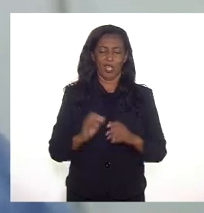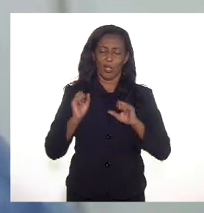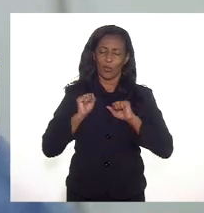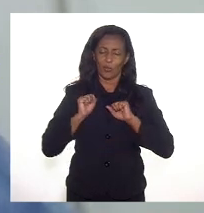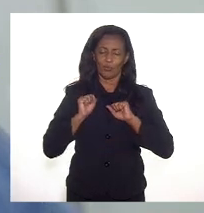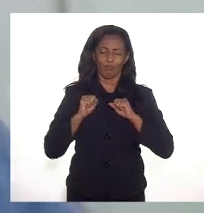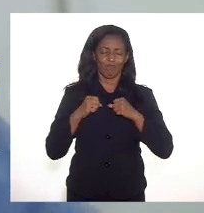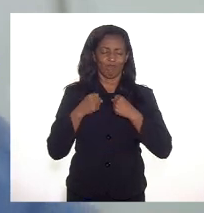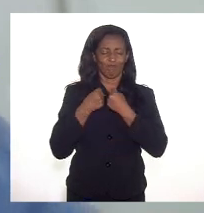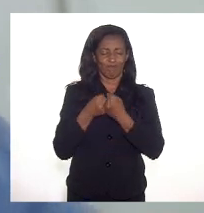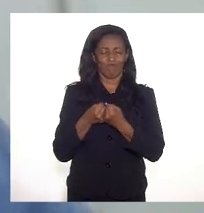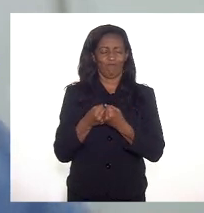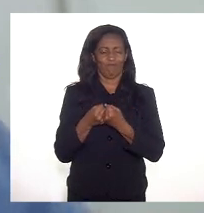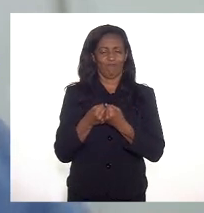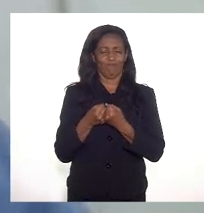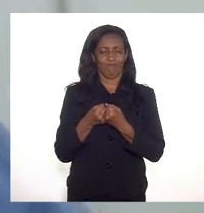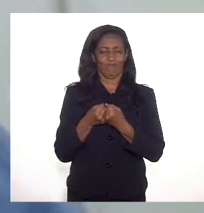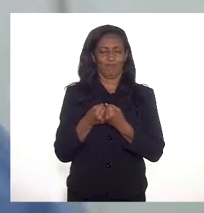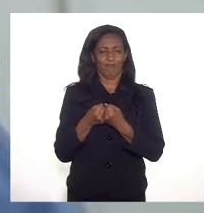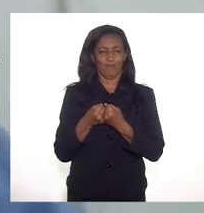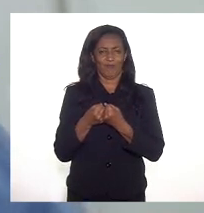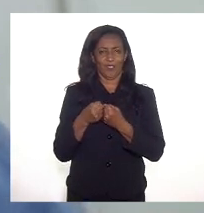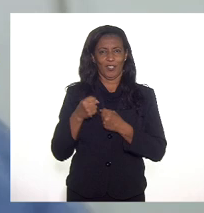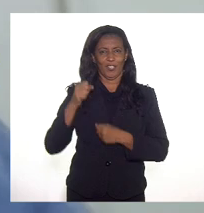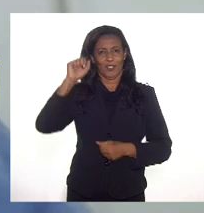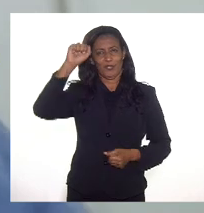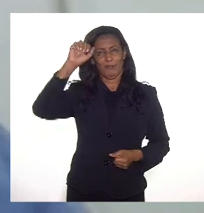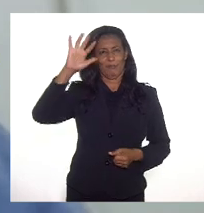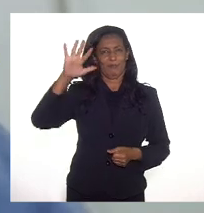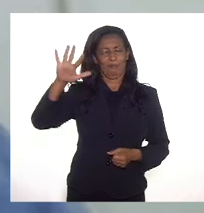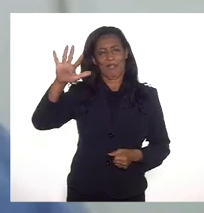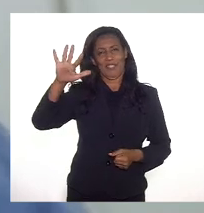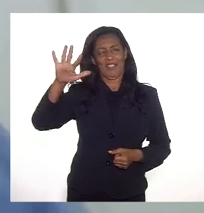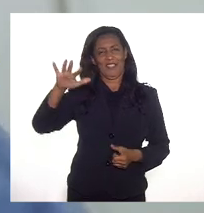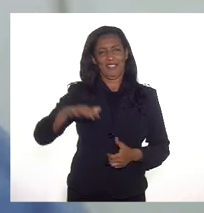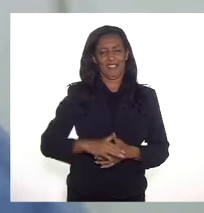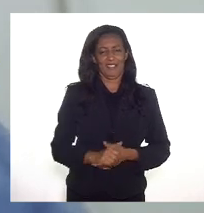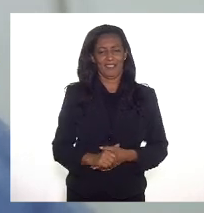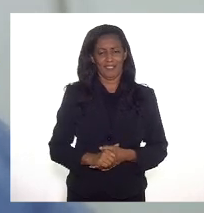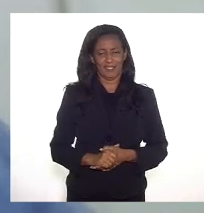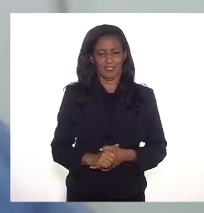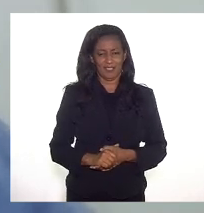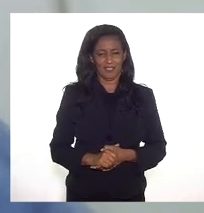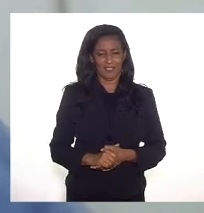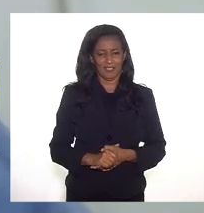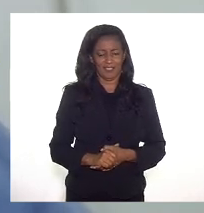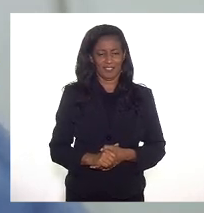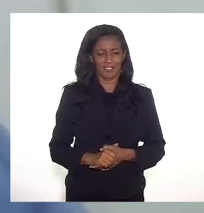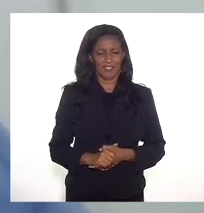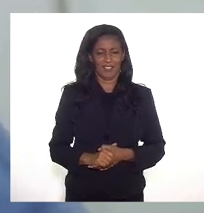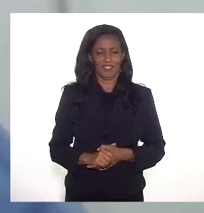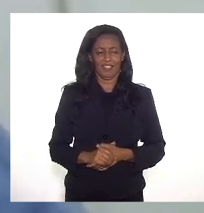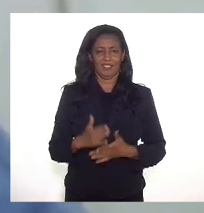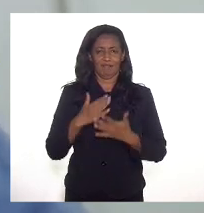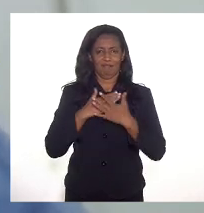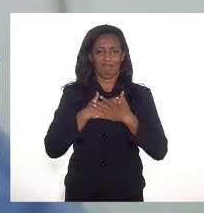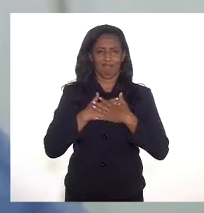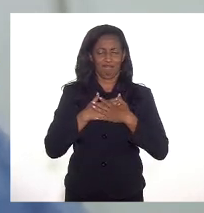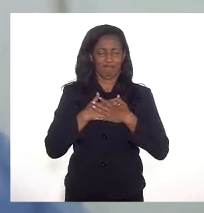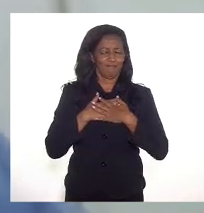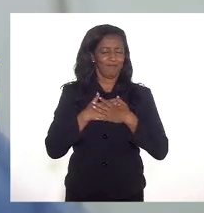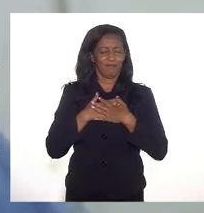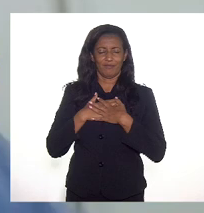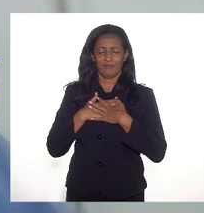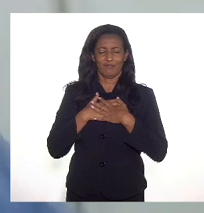força, de axé, de bênçãos e de afetos. E que a